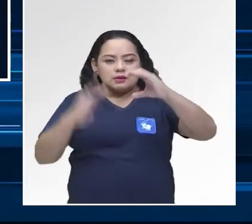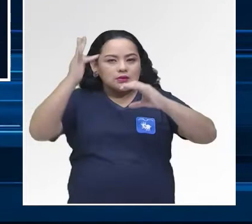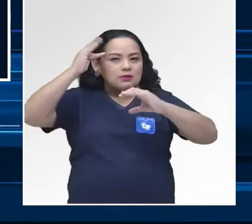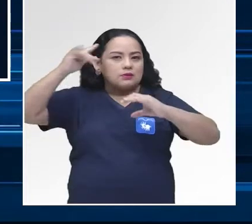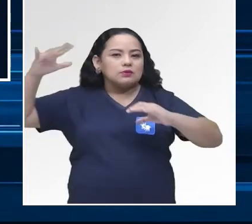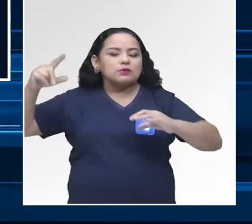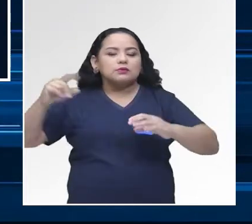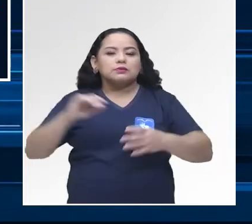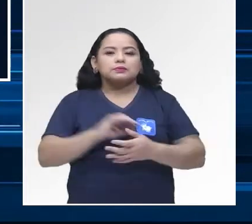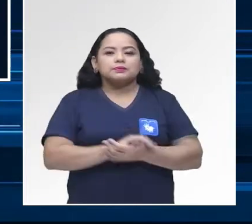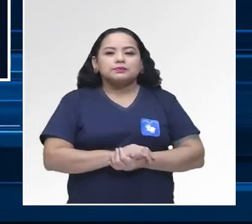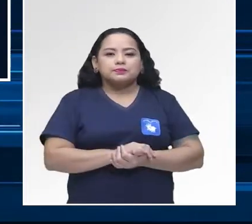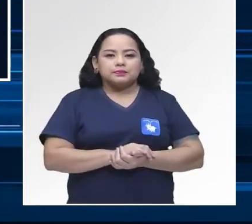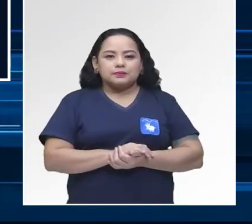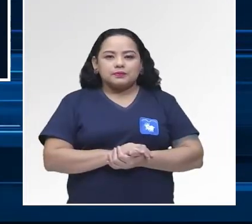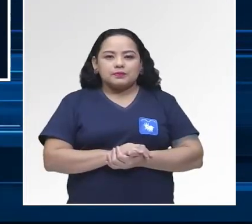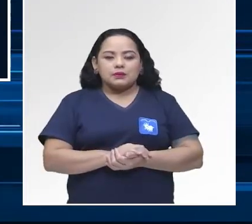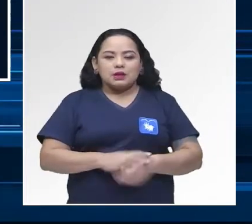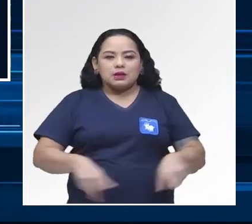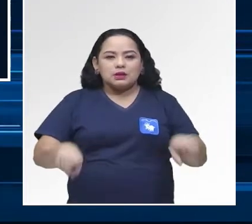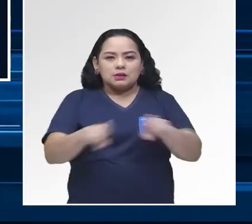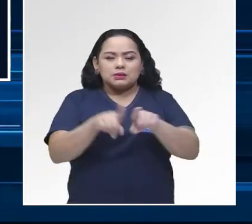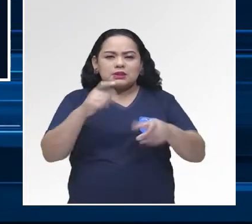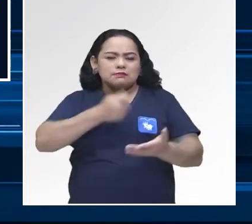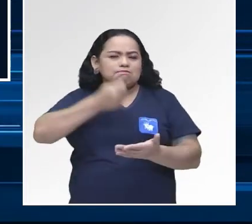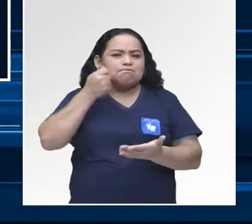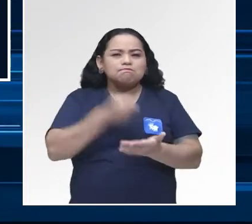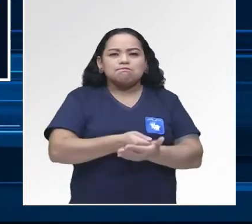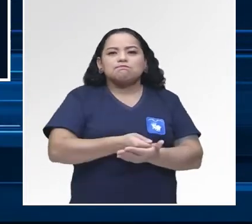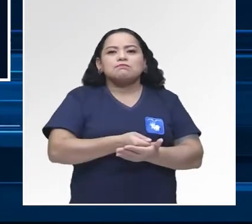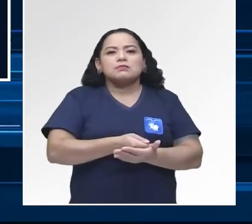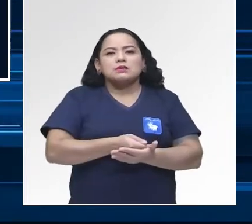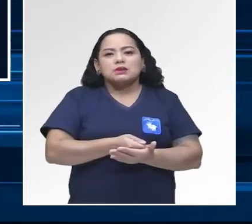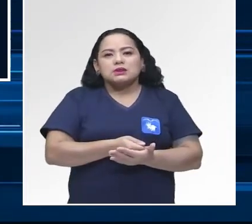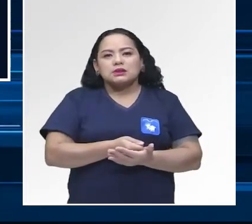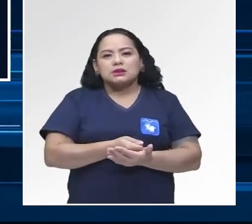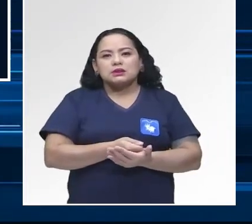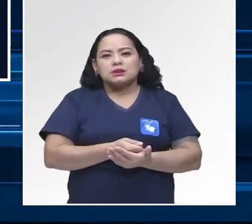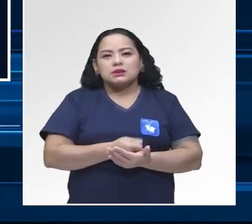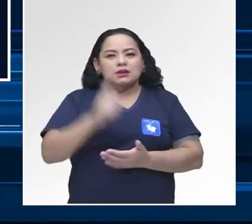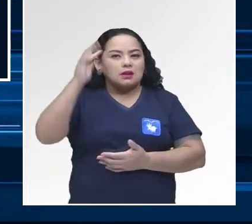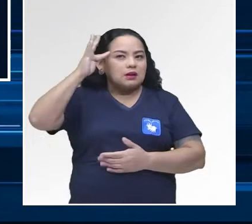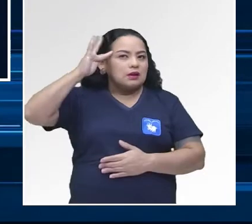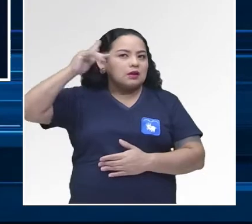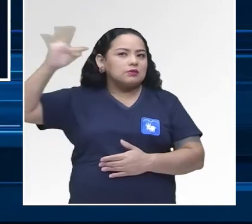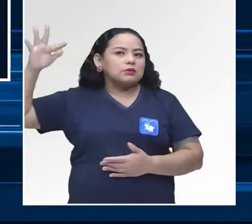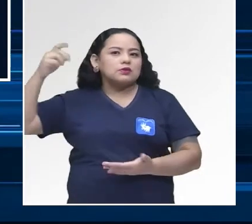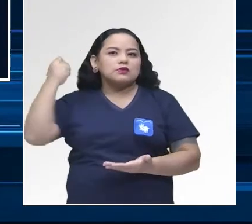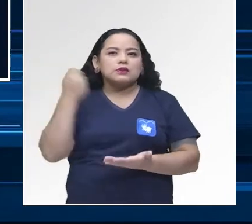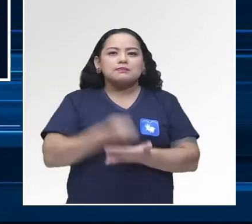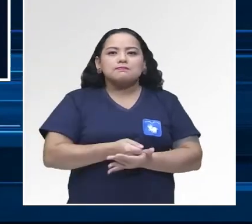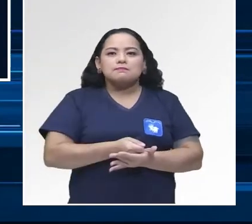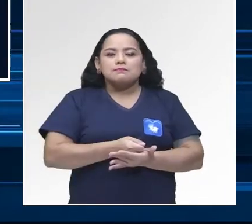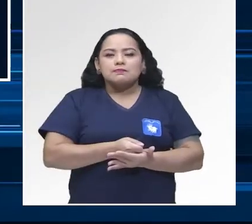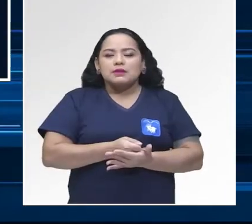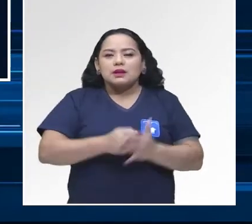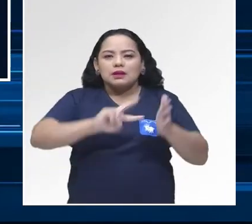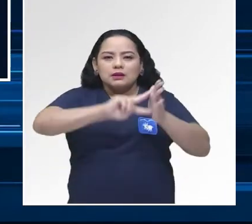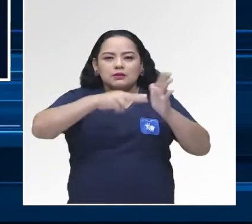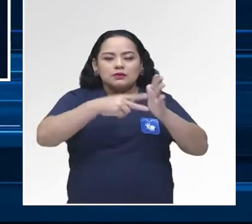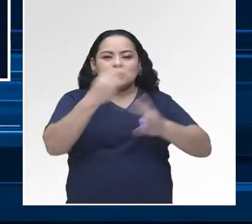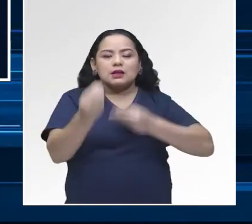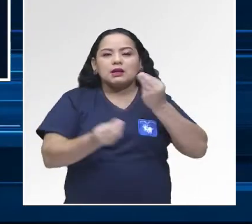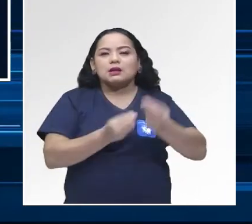seguinte. Ela também é rigorosa. Ela é rigorosa. Ou seja,